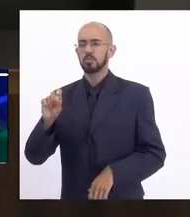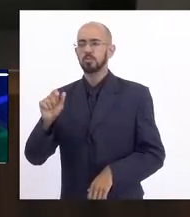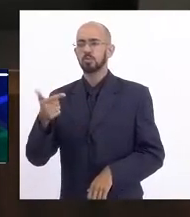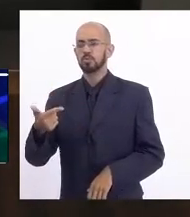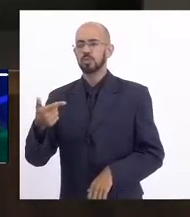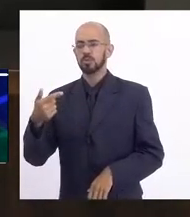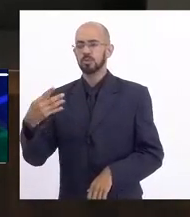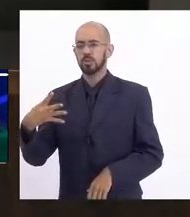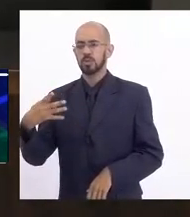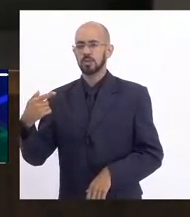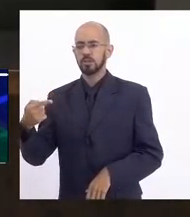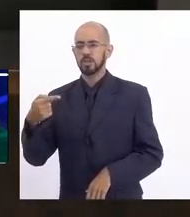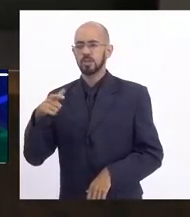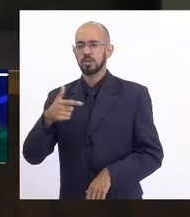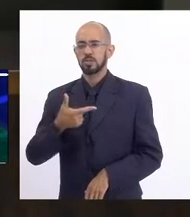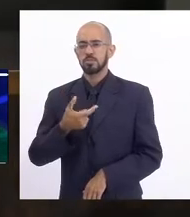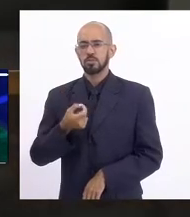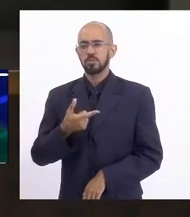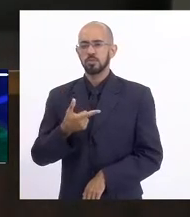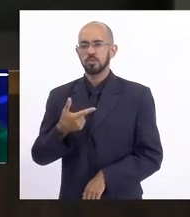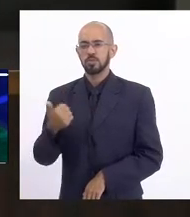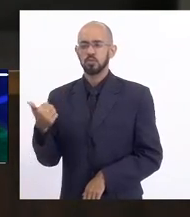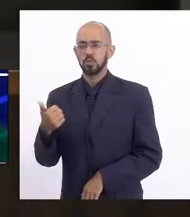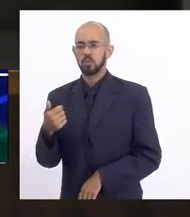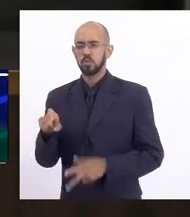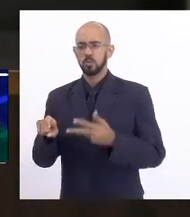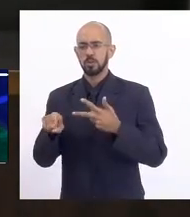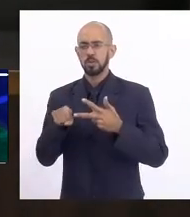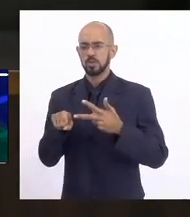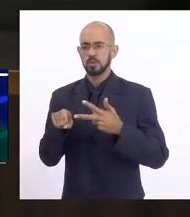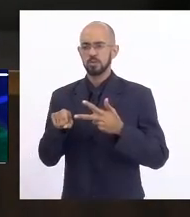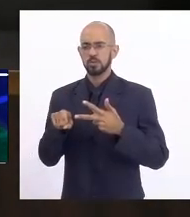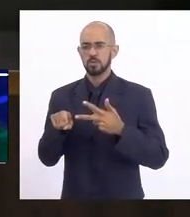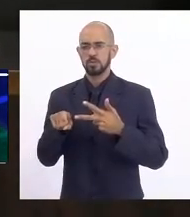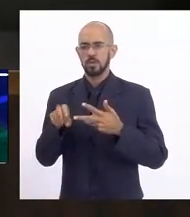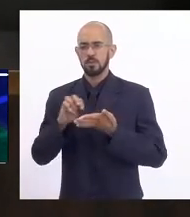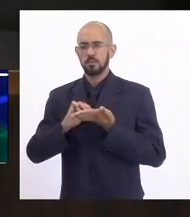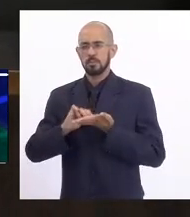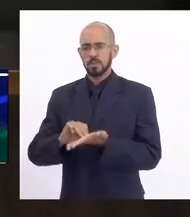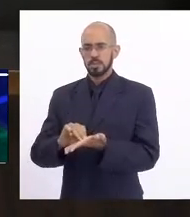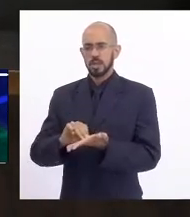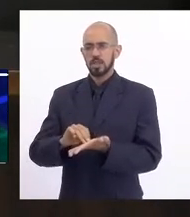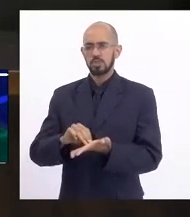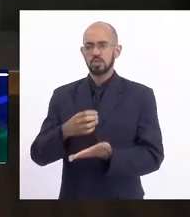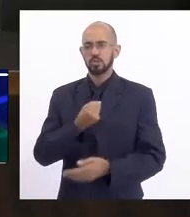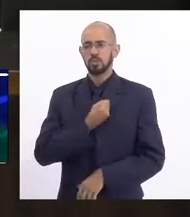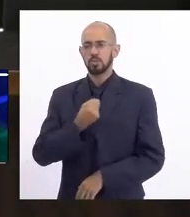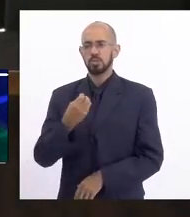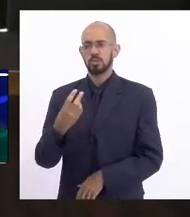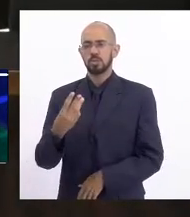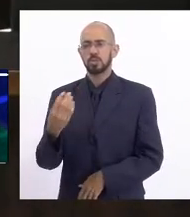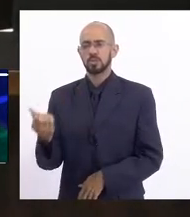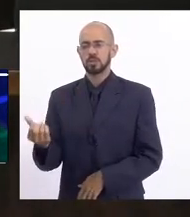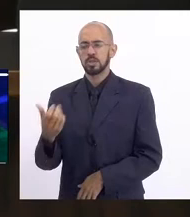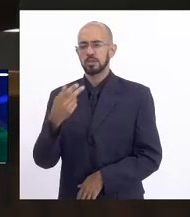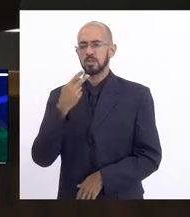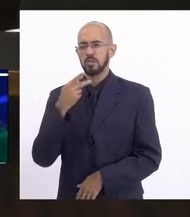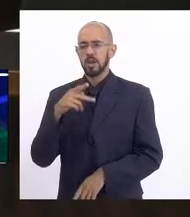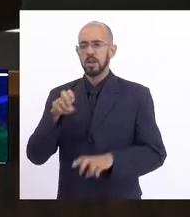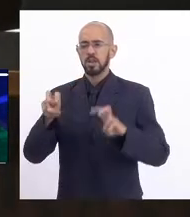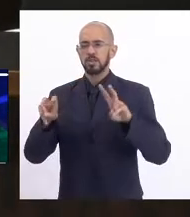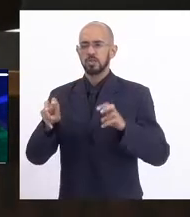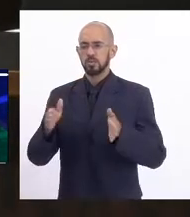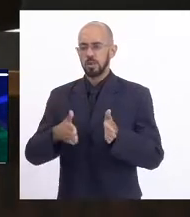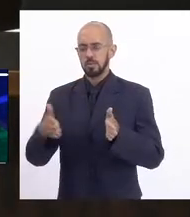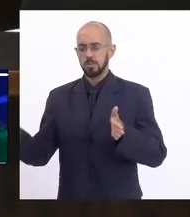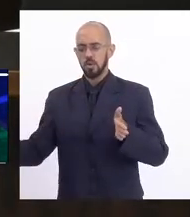5.247, de 2021, de autoria do Poder Executivo, mensagem número 36, de 2021, que dispõe sobre a prorrogação